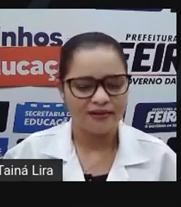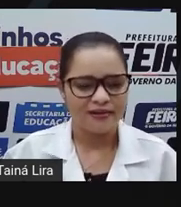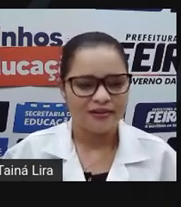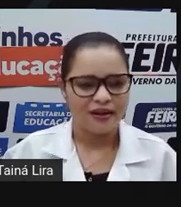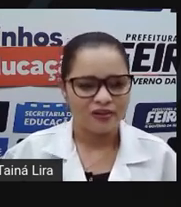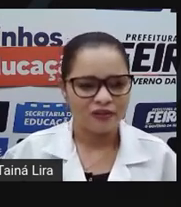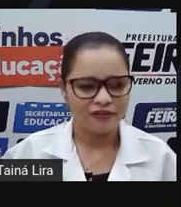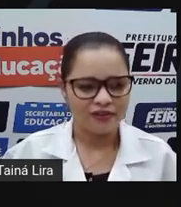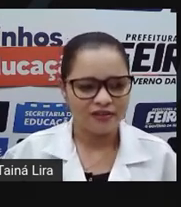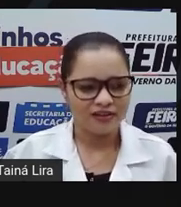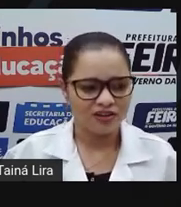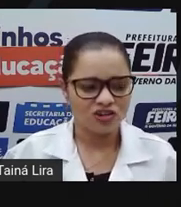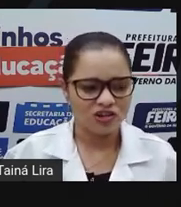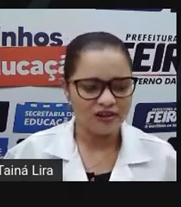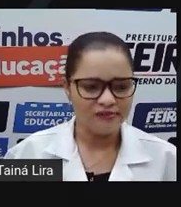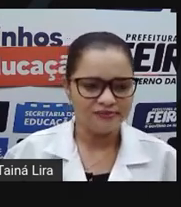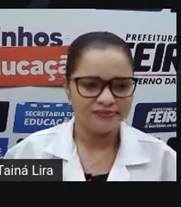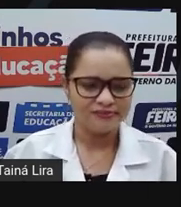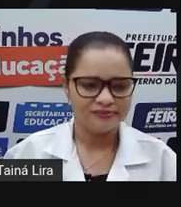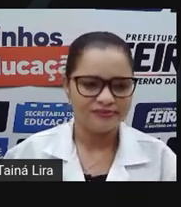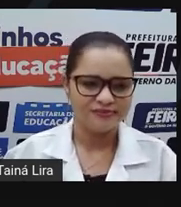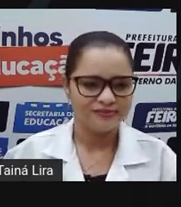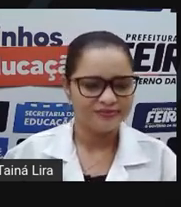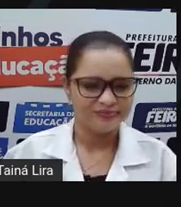acabar, a gente vai ficar sem energia?